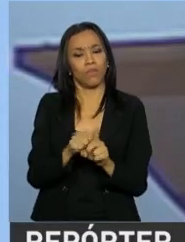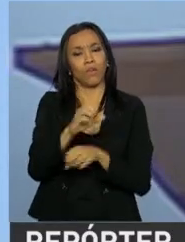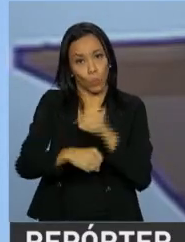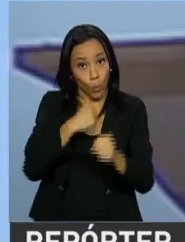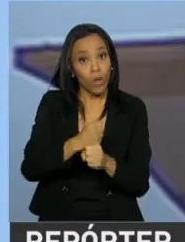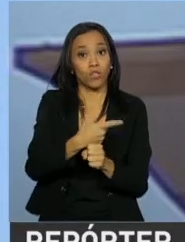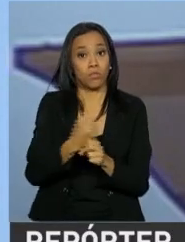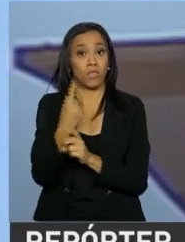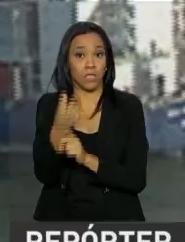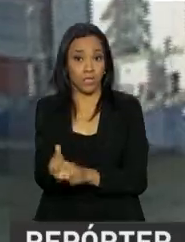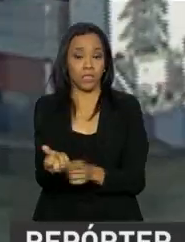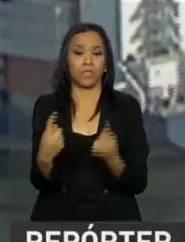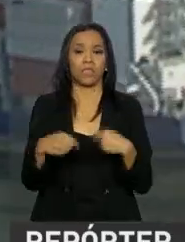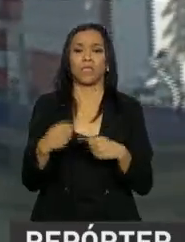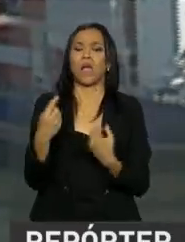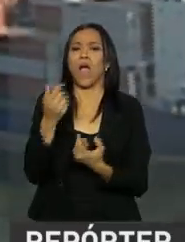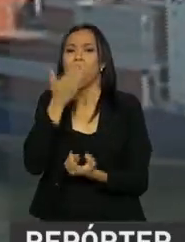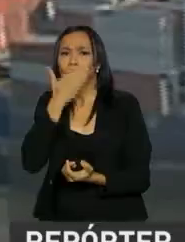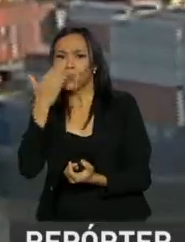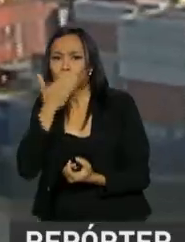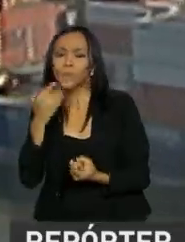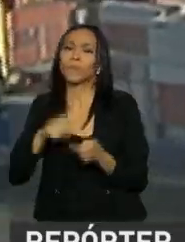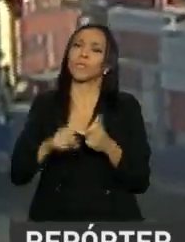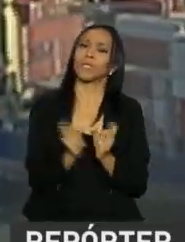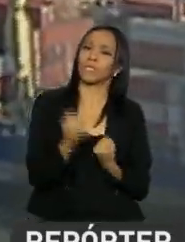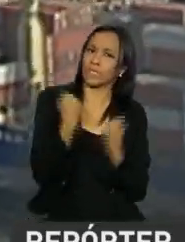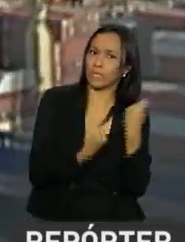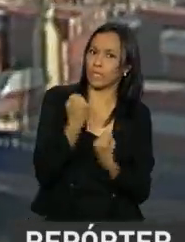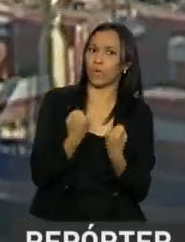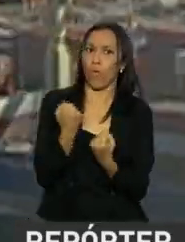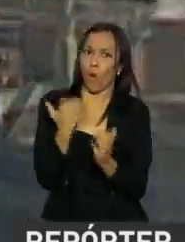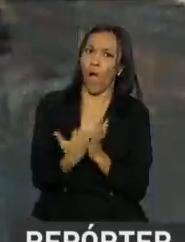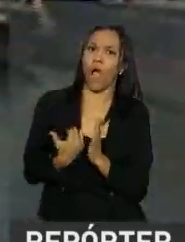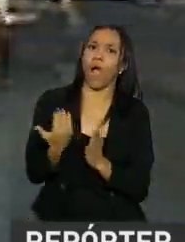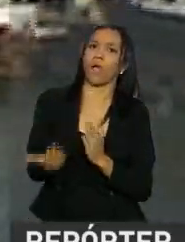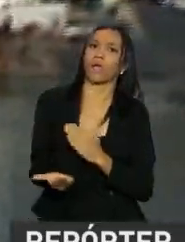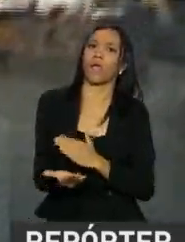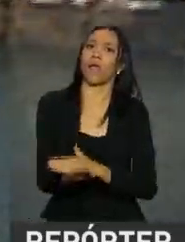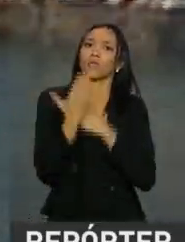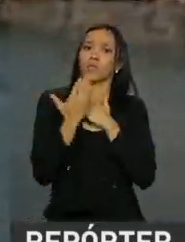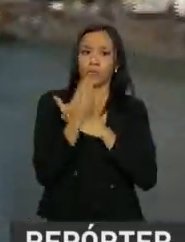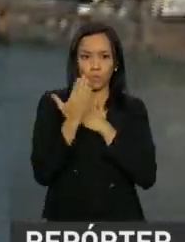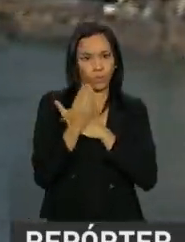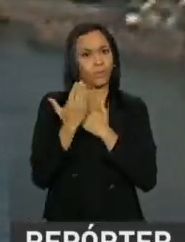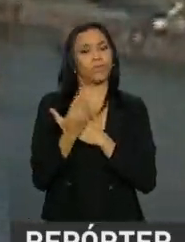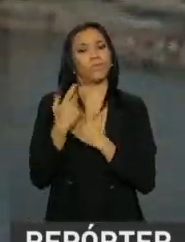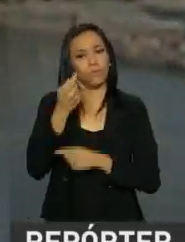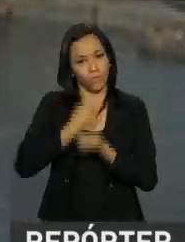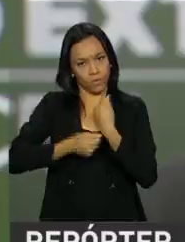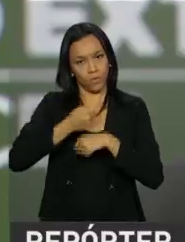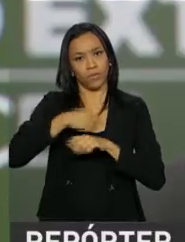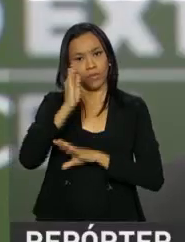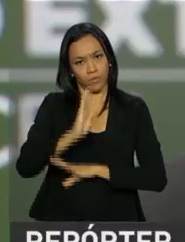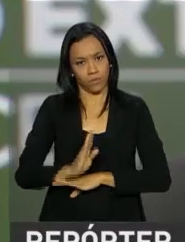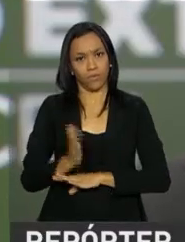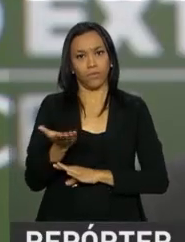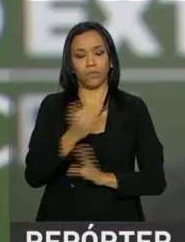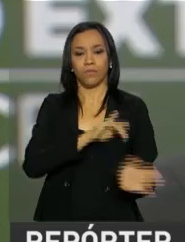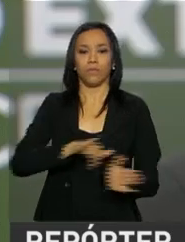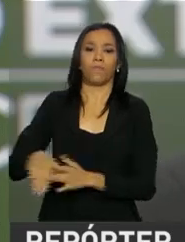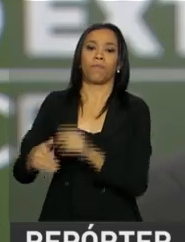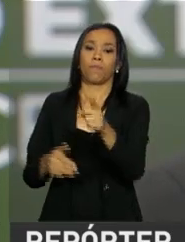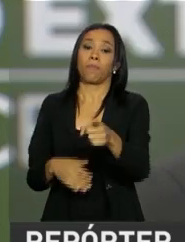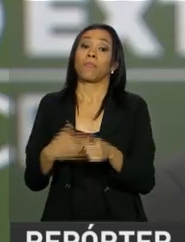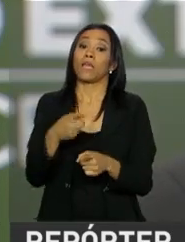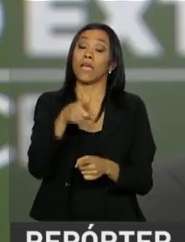como açúcar e veículos foram os que mais contribuíram para o resultado positivo, encarado com otimismo pelo governo. O saldo comercial ajuda